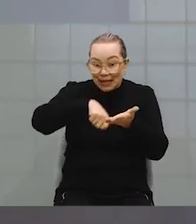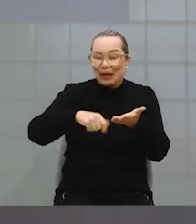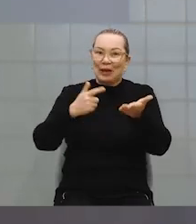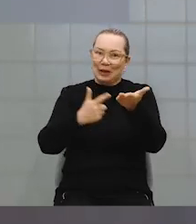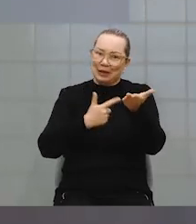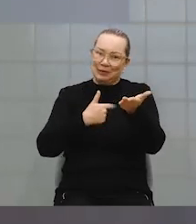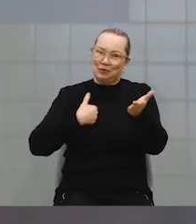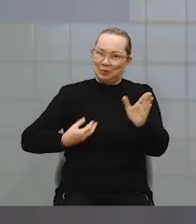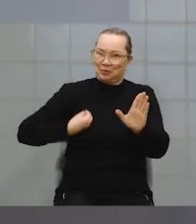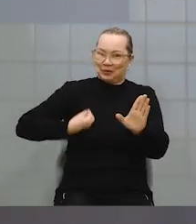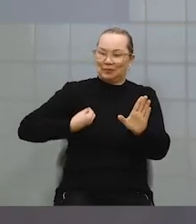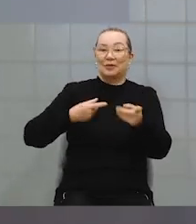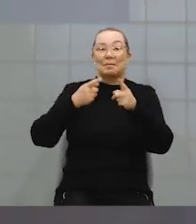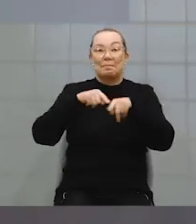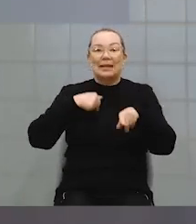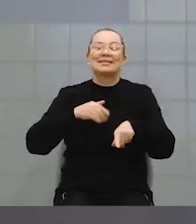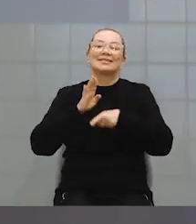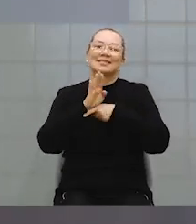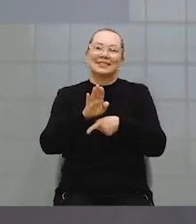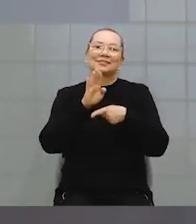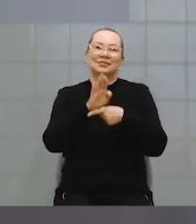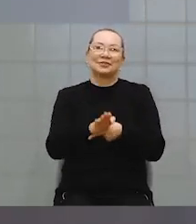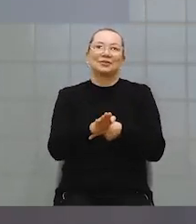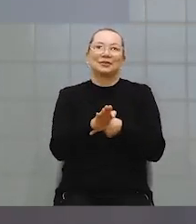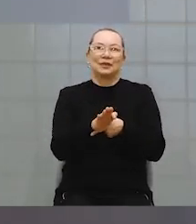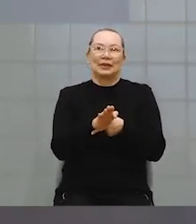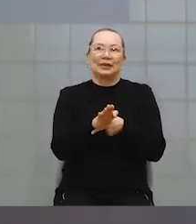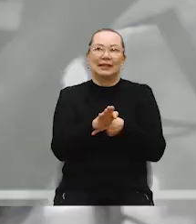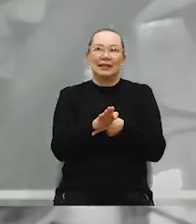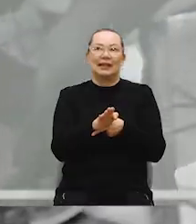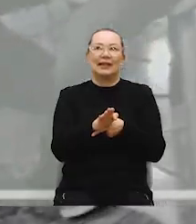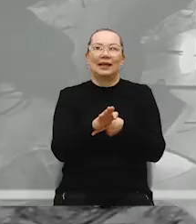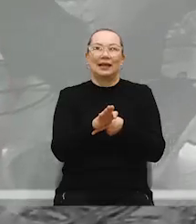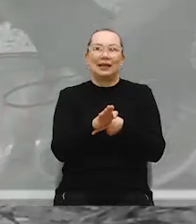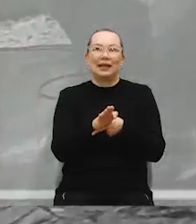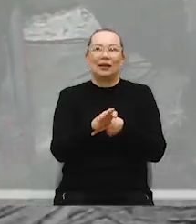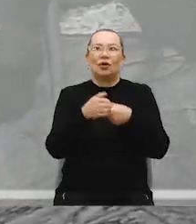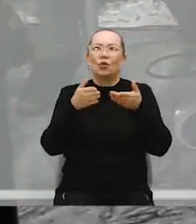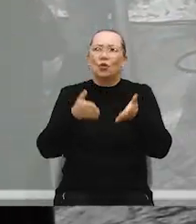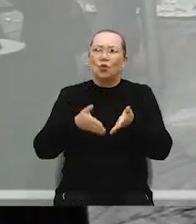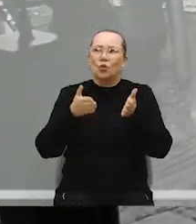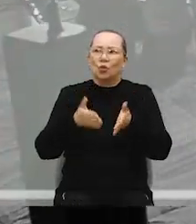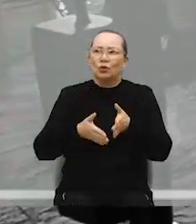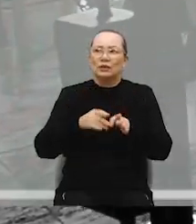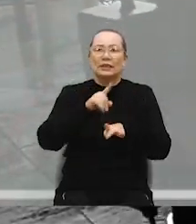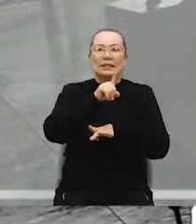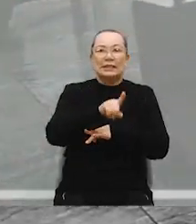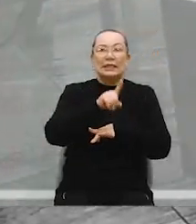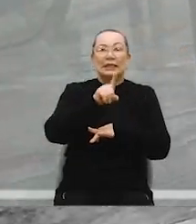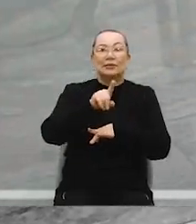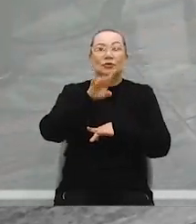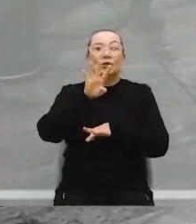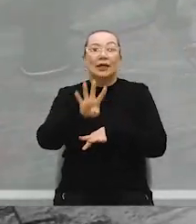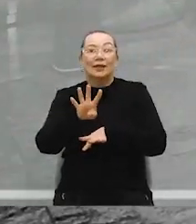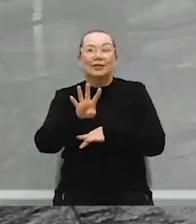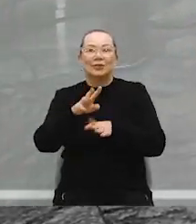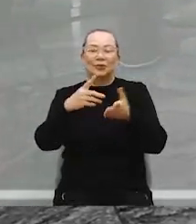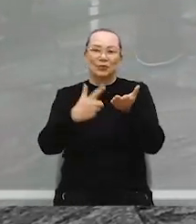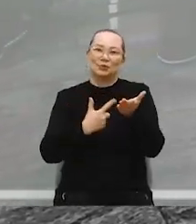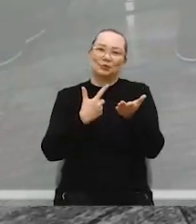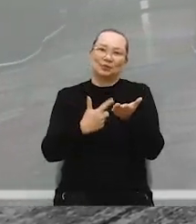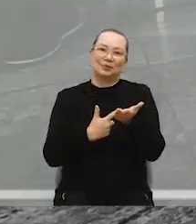mas eu contribuí para exatos, hoje, 114